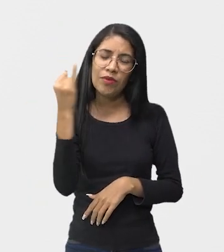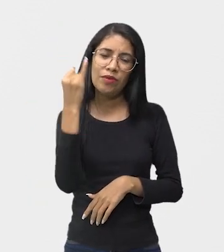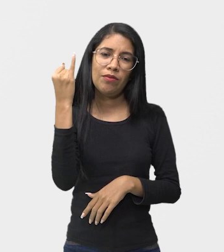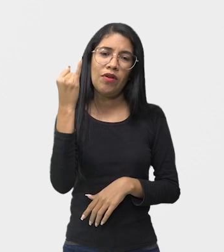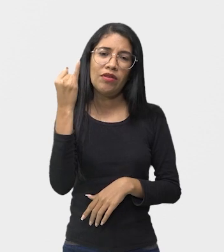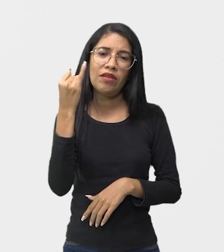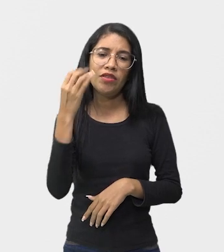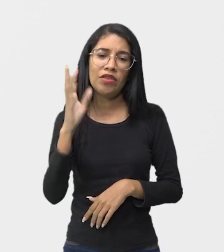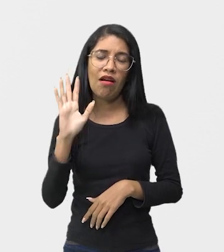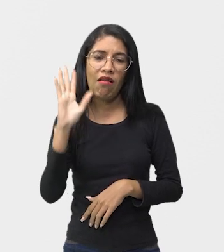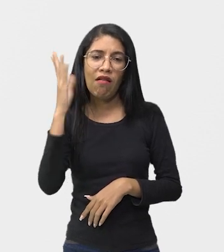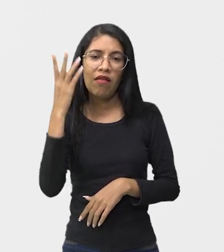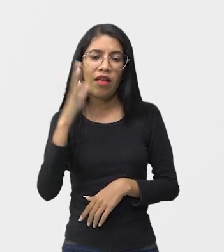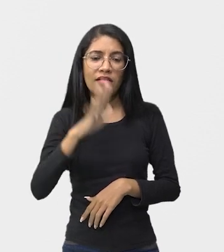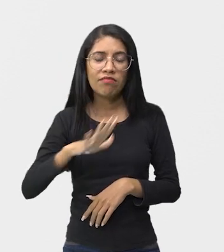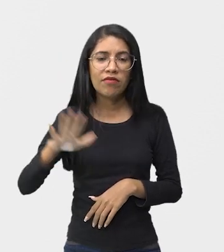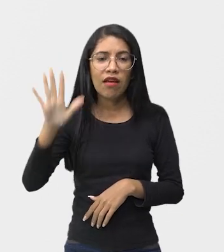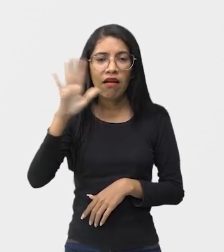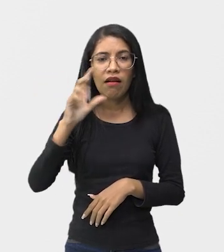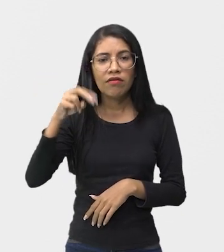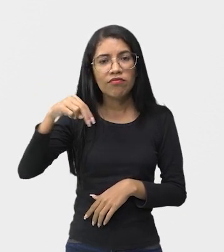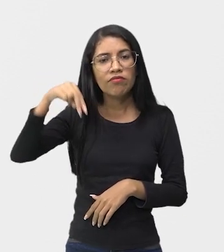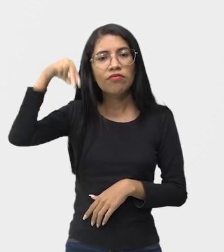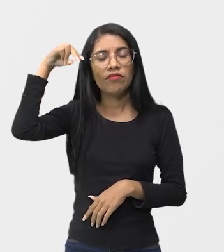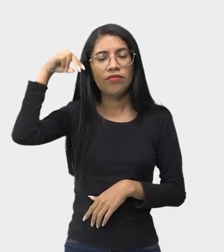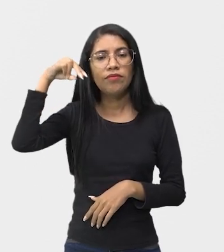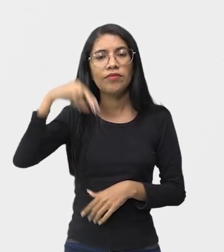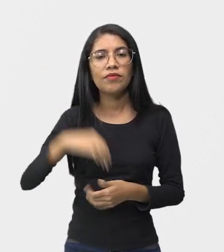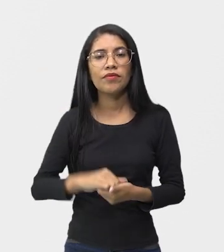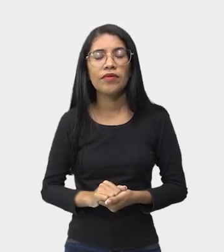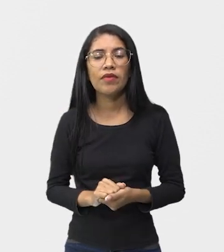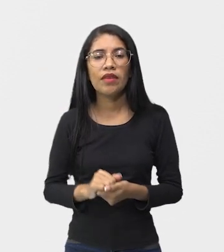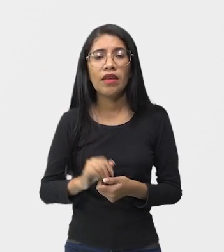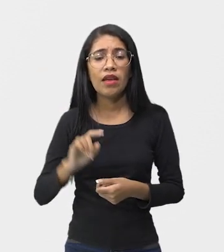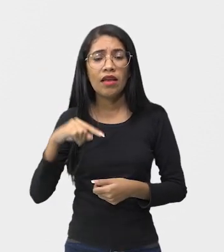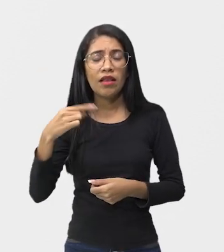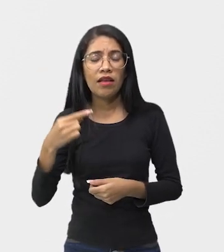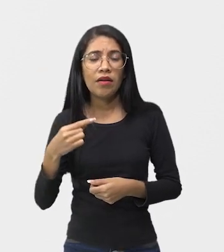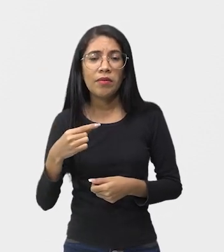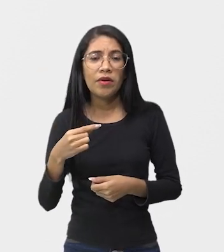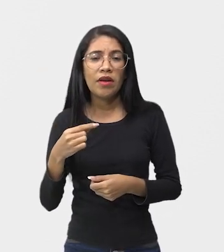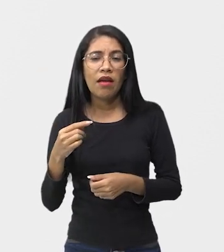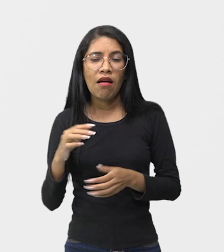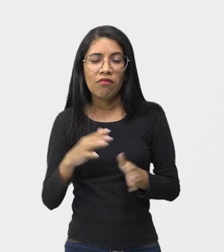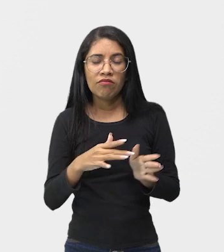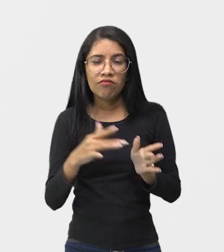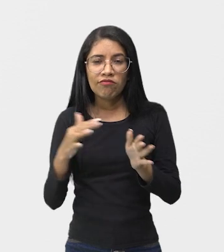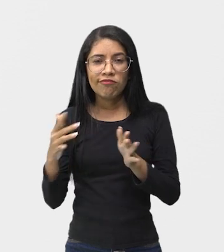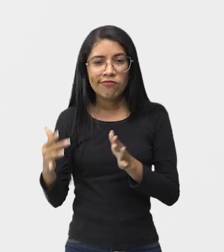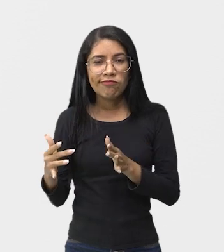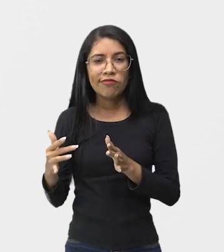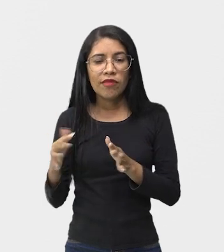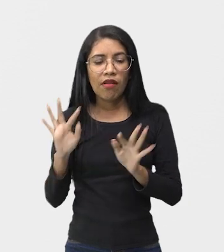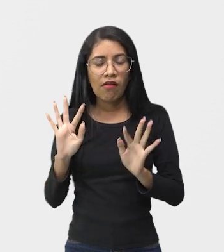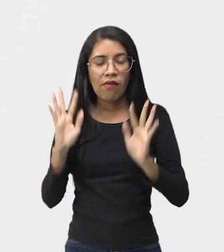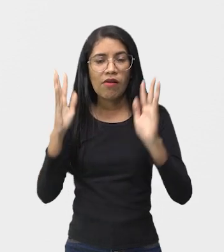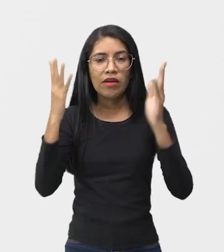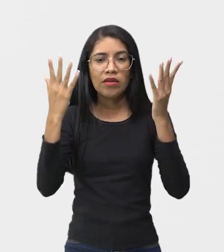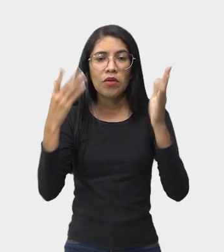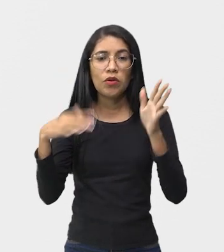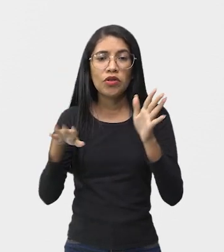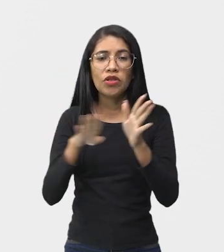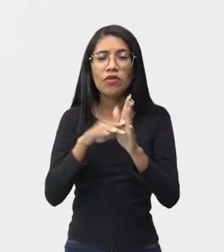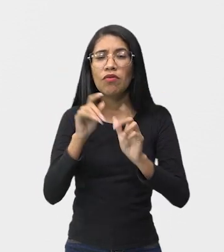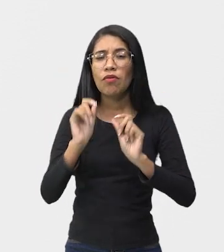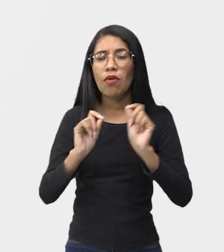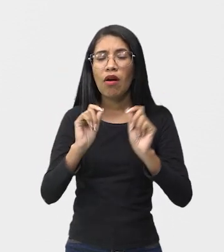importância realizada na região norte. Passando de lá, vem esse festejo e